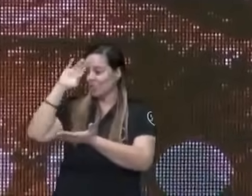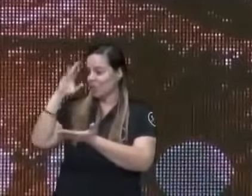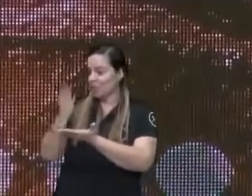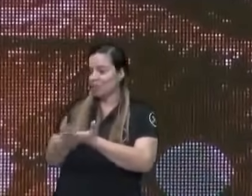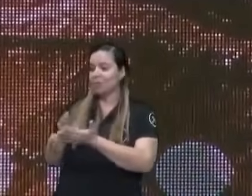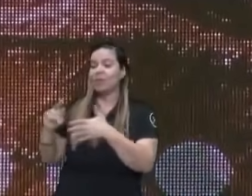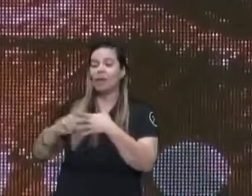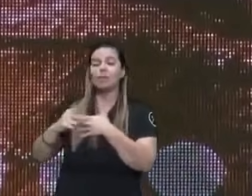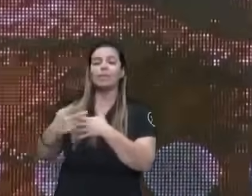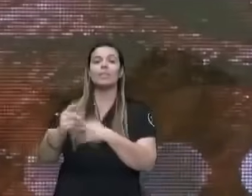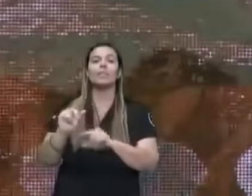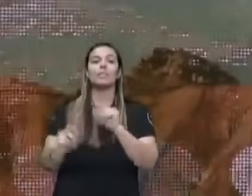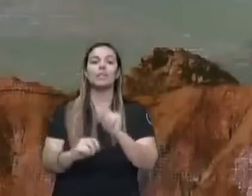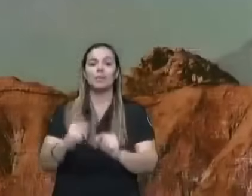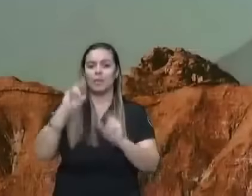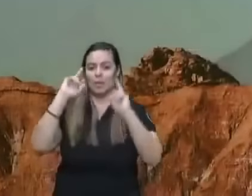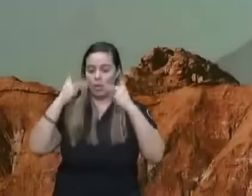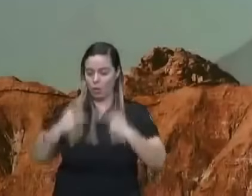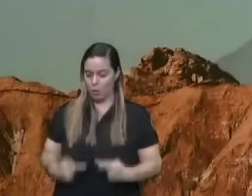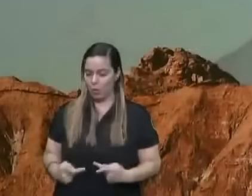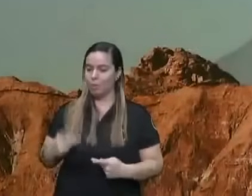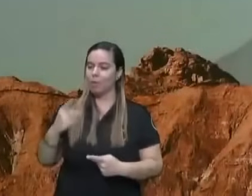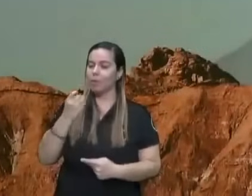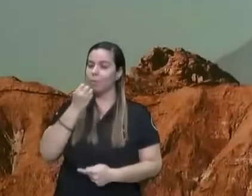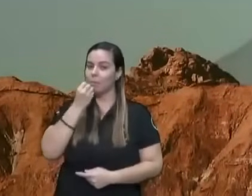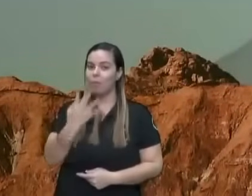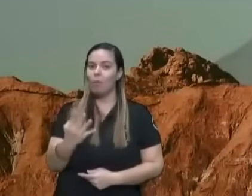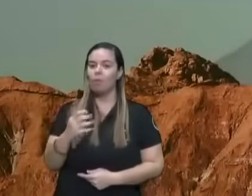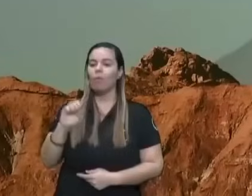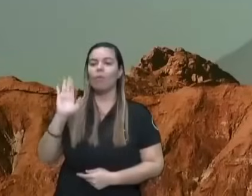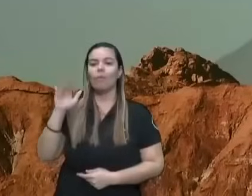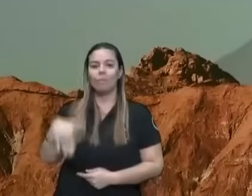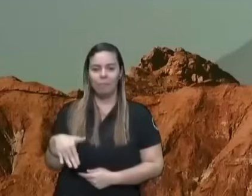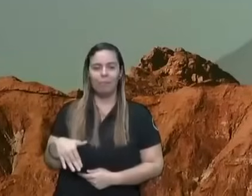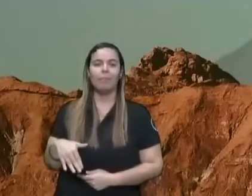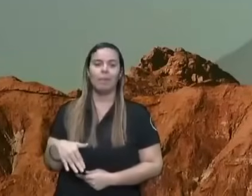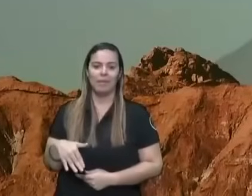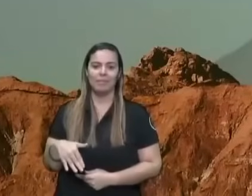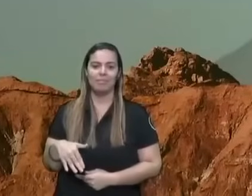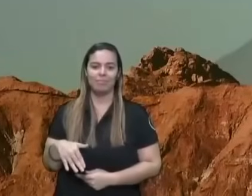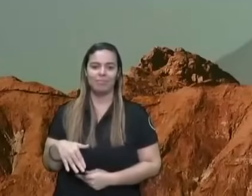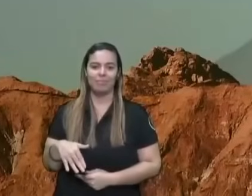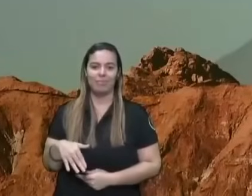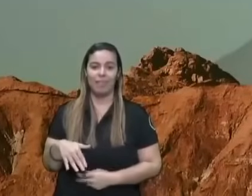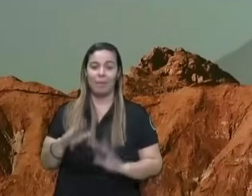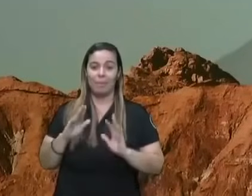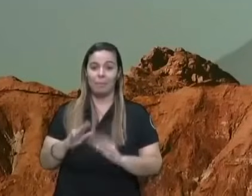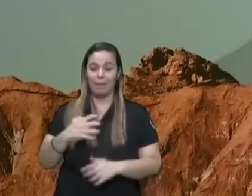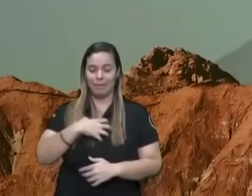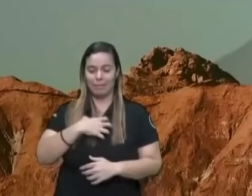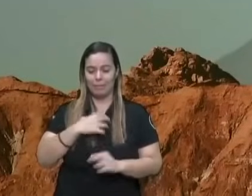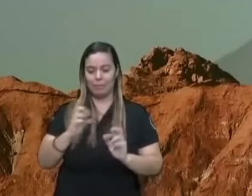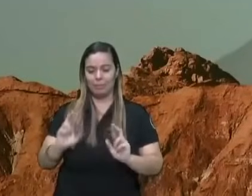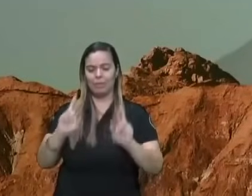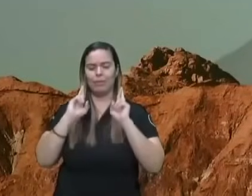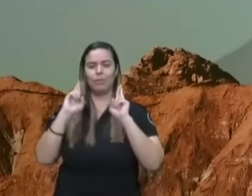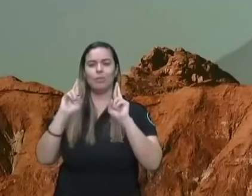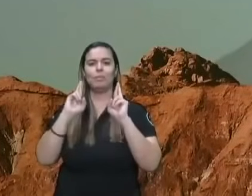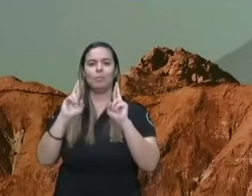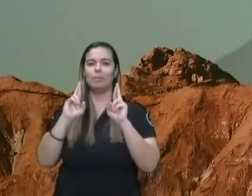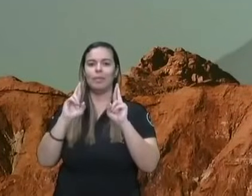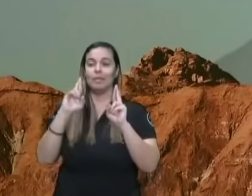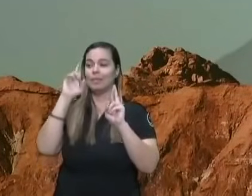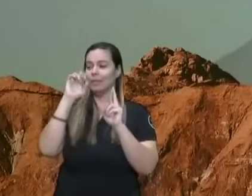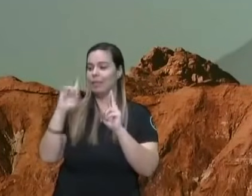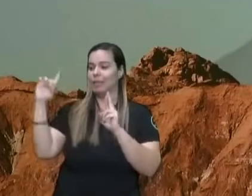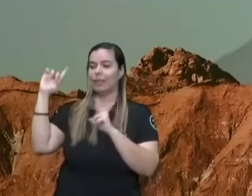Bendito o varão que confia no varão, no Senhor, e cuja a esperança é o